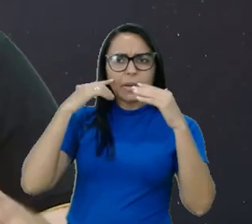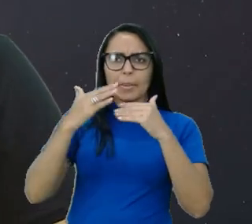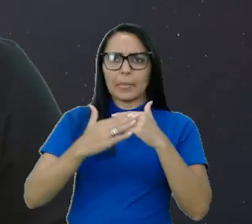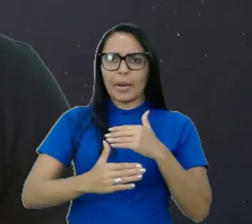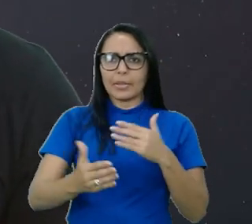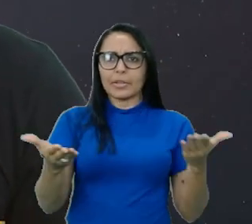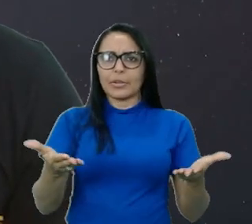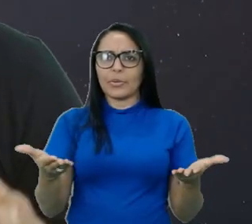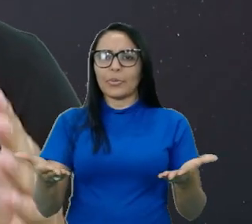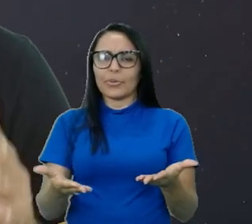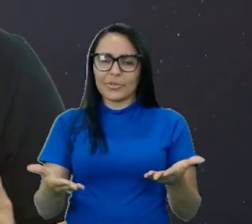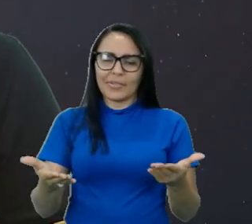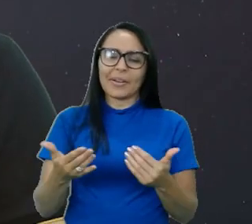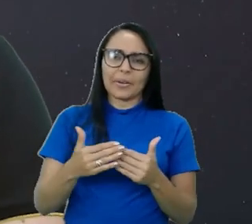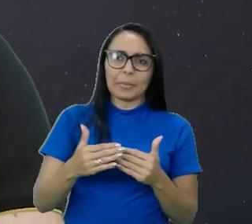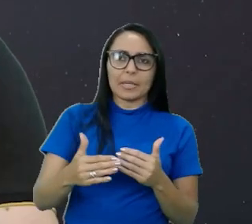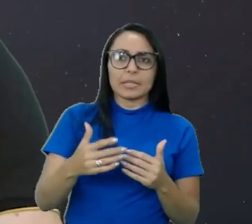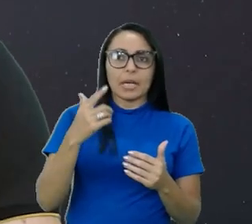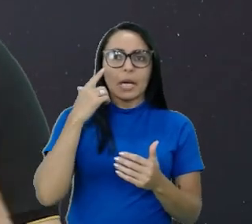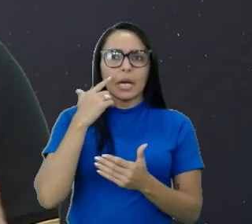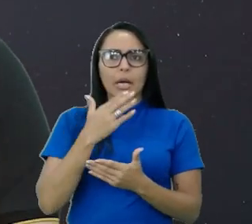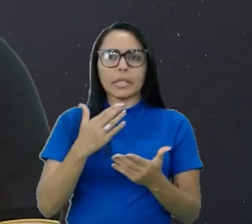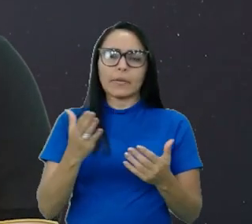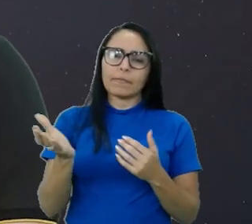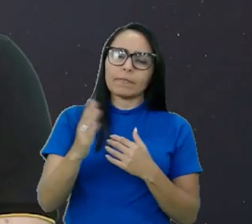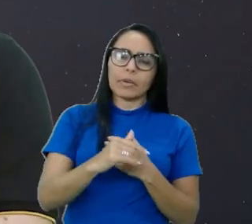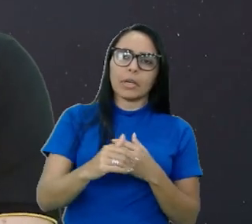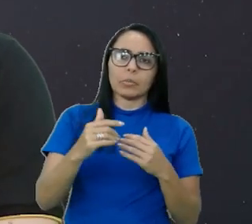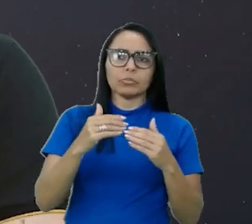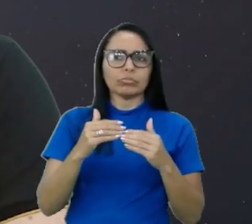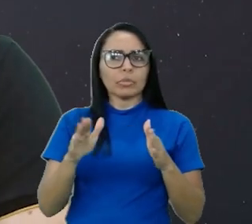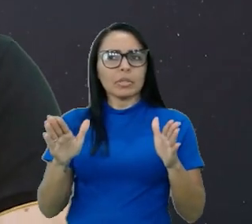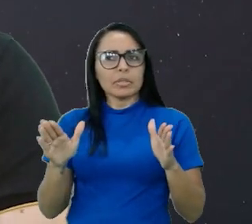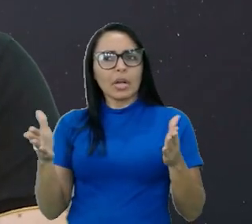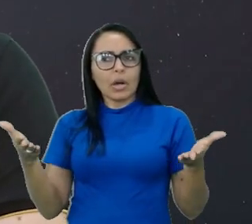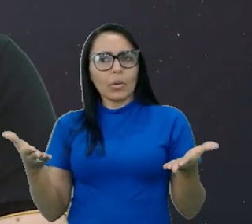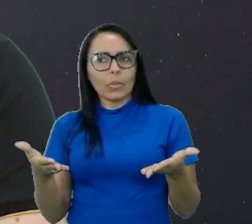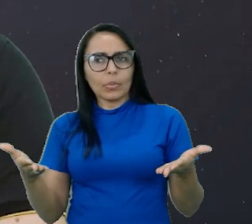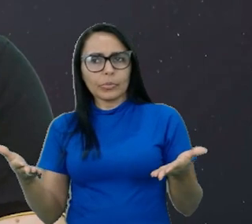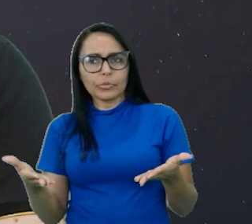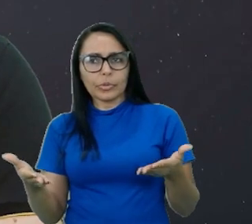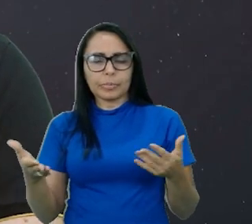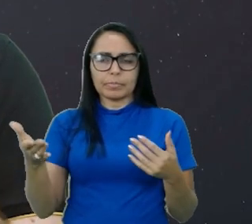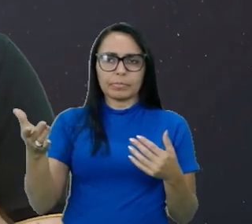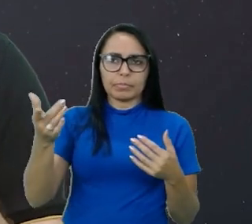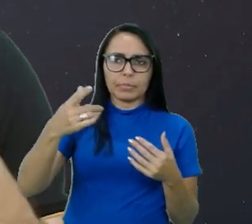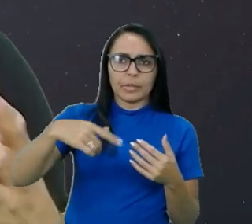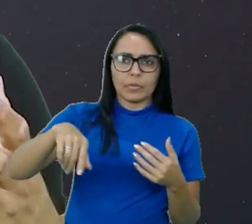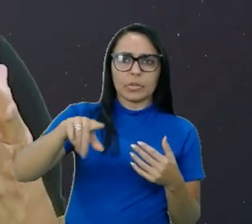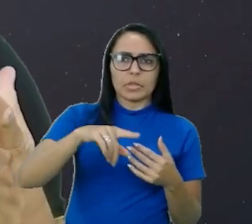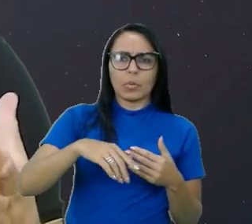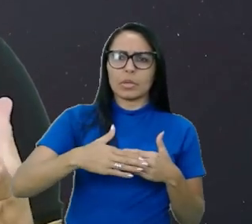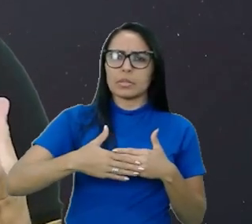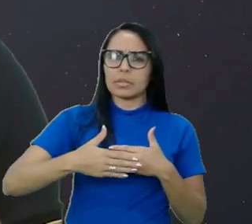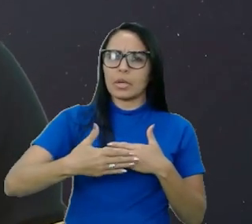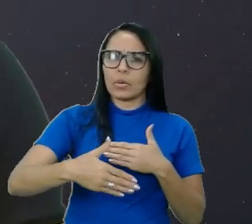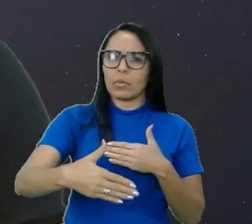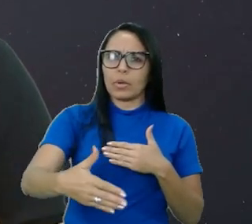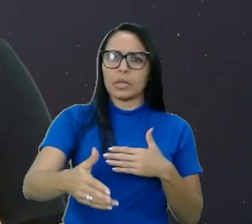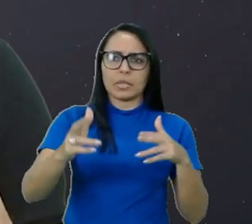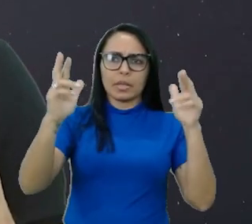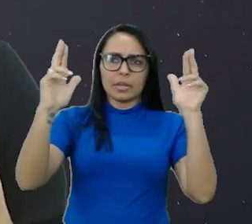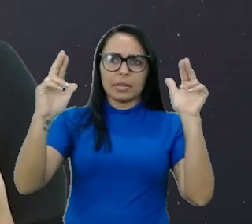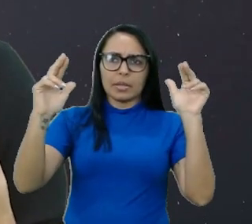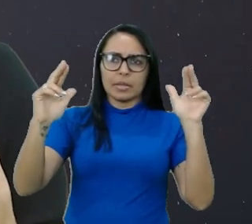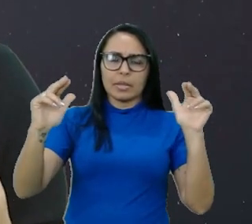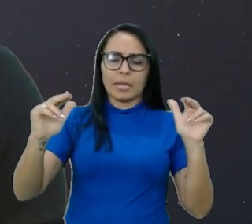desta noite. Pois é, meu povo, vamos lançar aqui para você uma sequência de temas dos